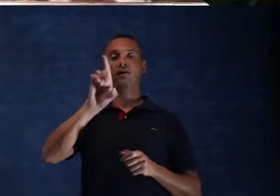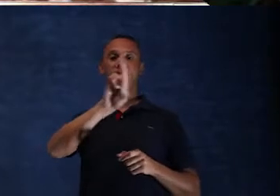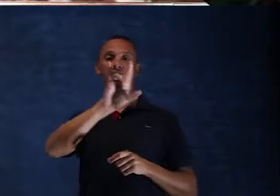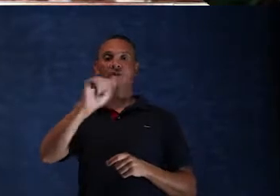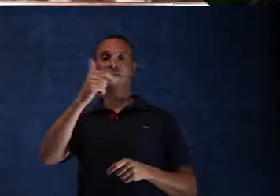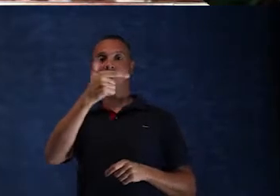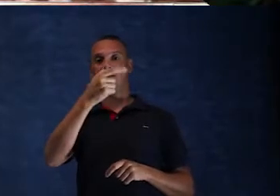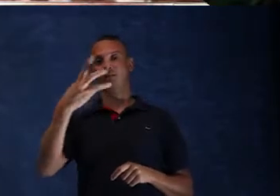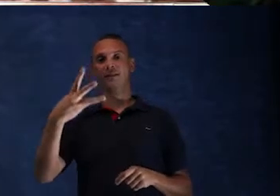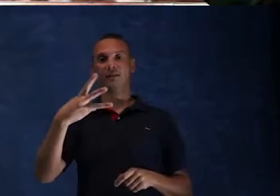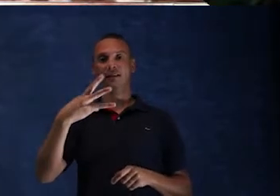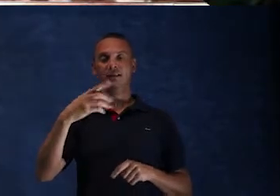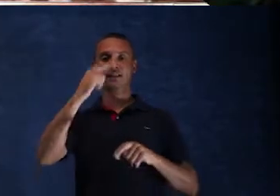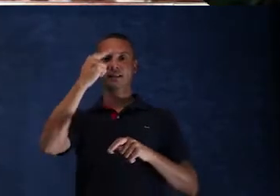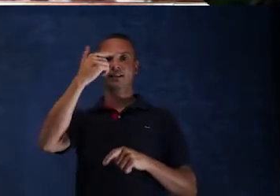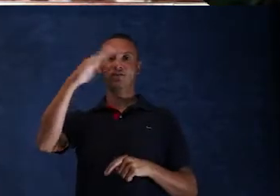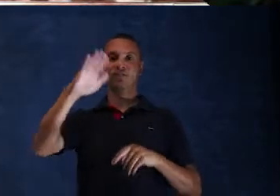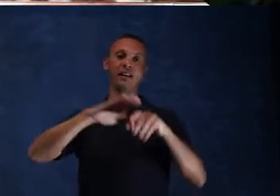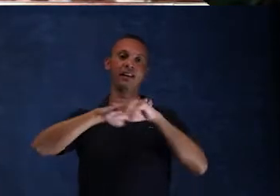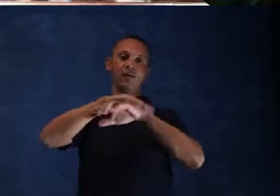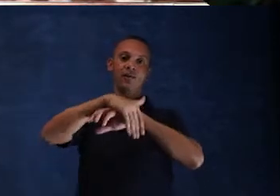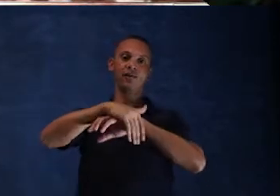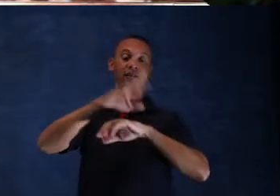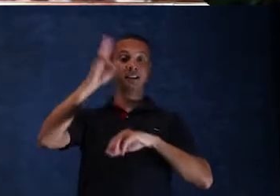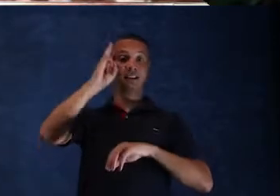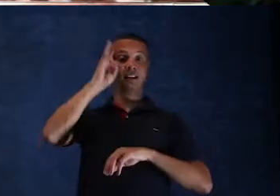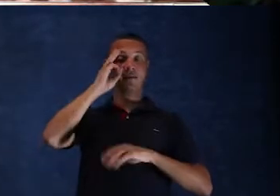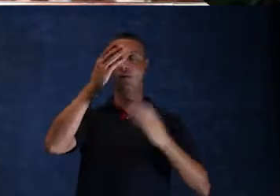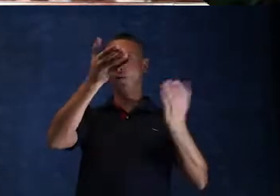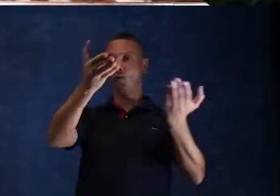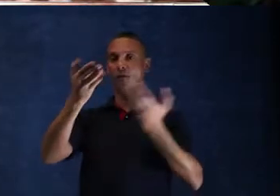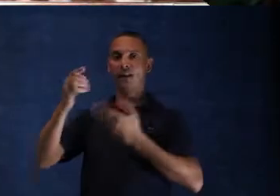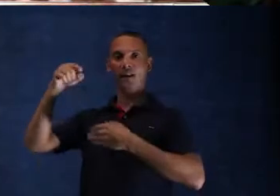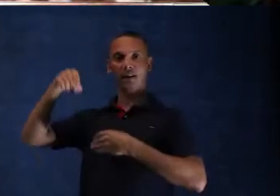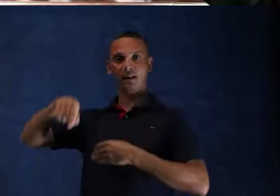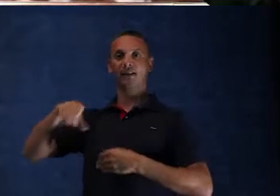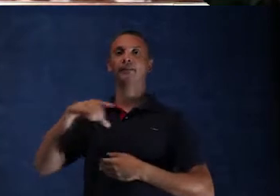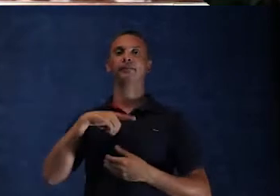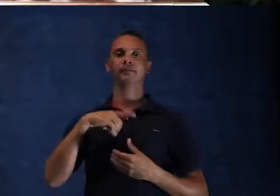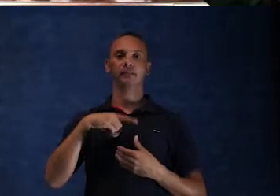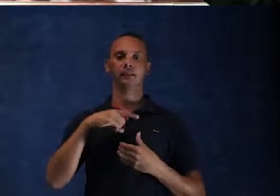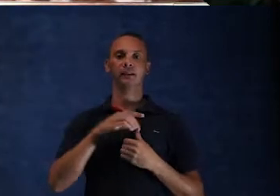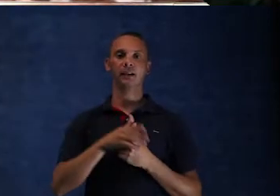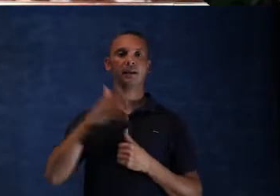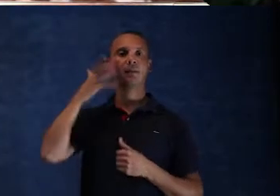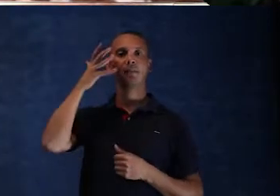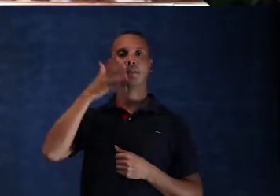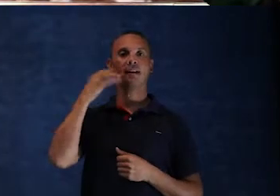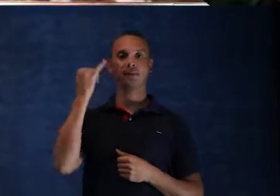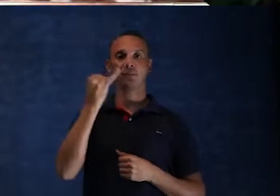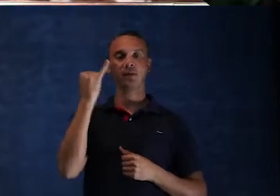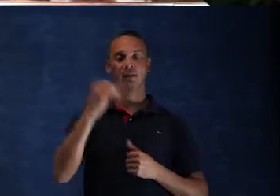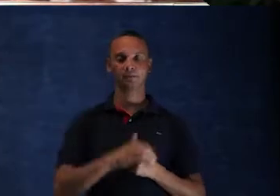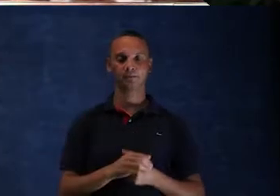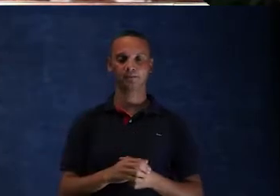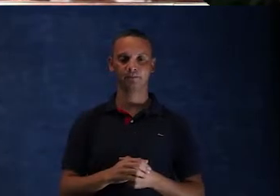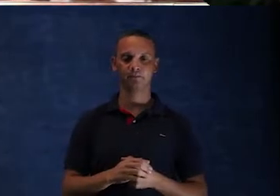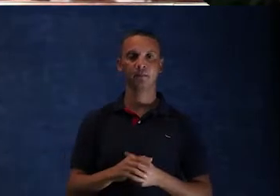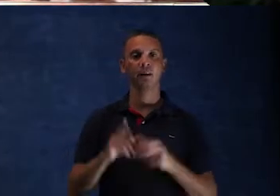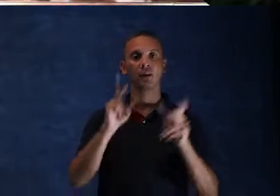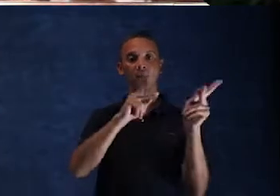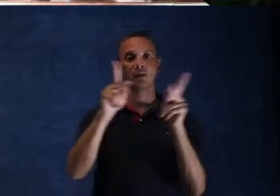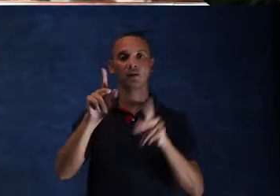23, terça-feira que vem, 19h30. Estejam todos convidados para essa que será uma palestra memorável. Eu também